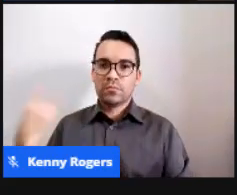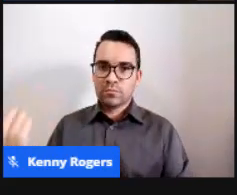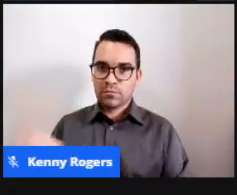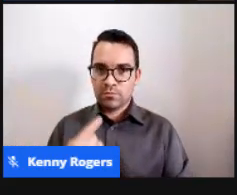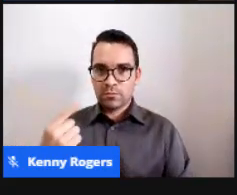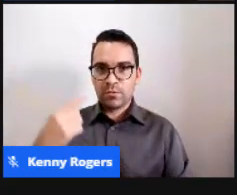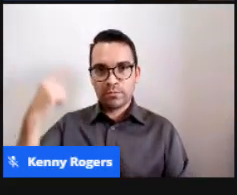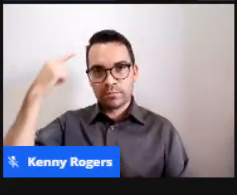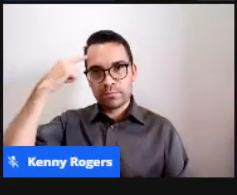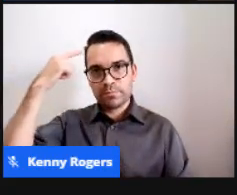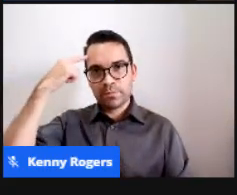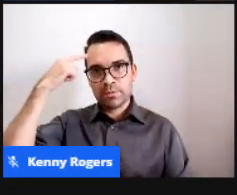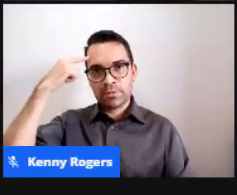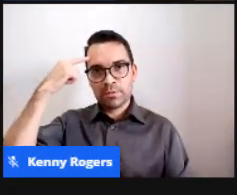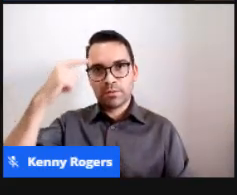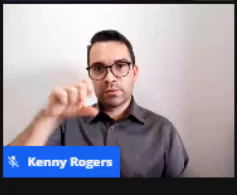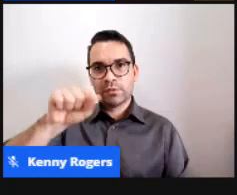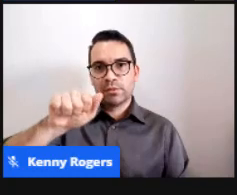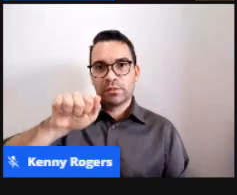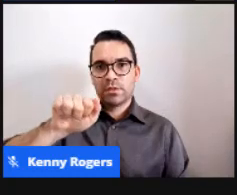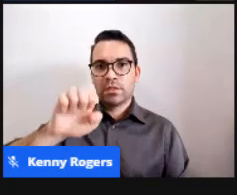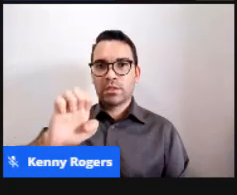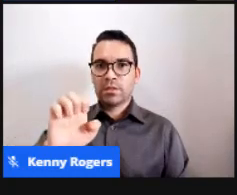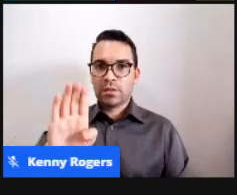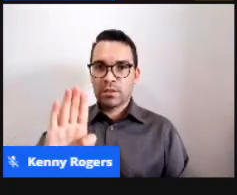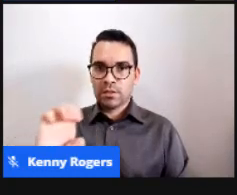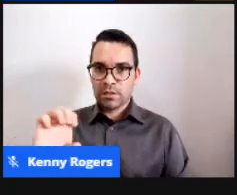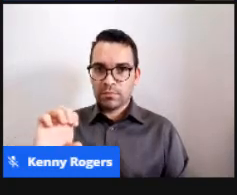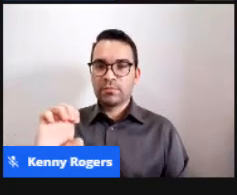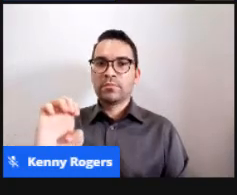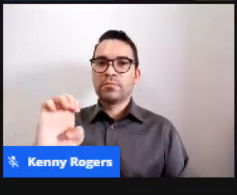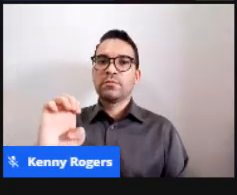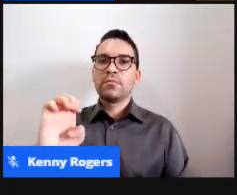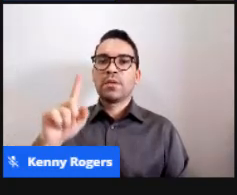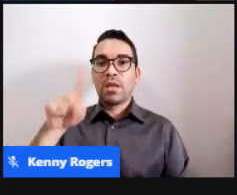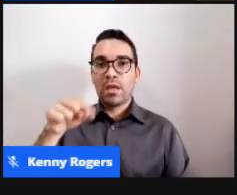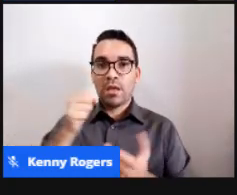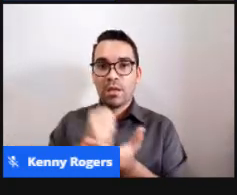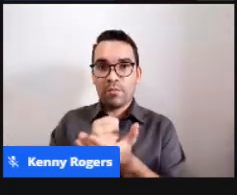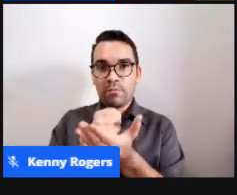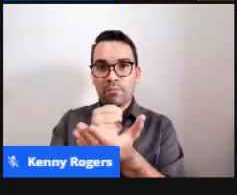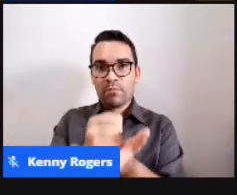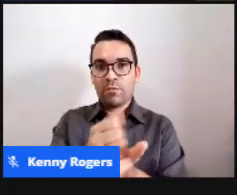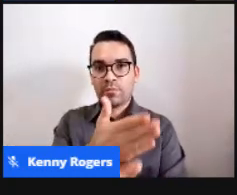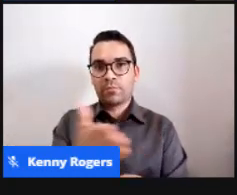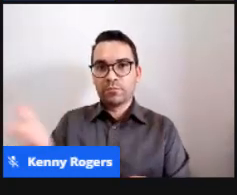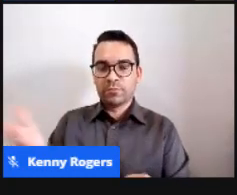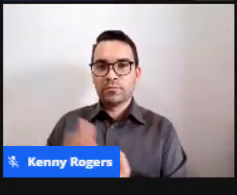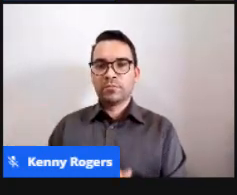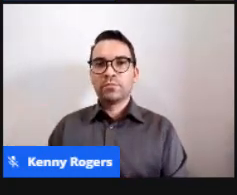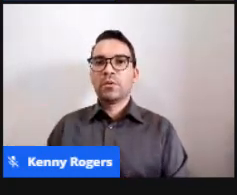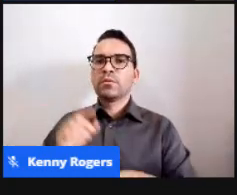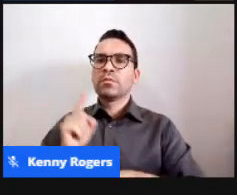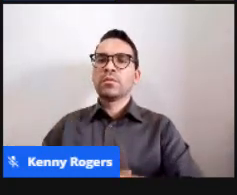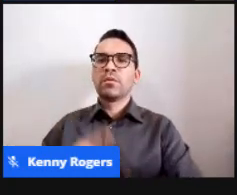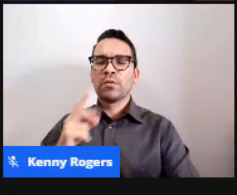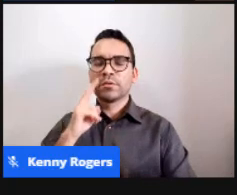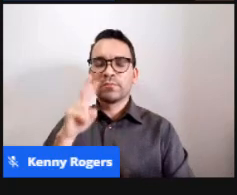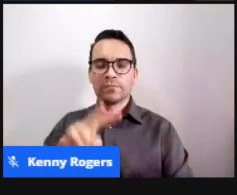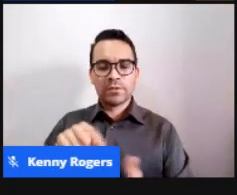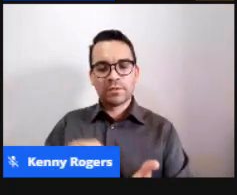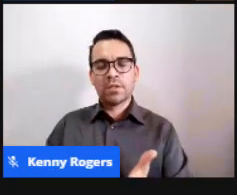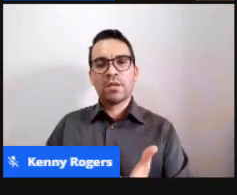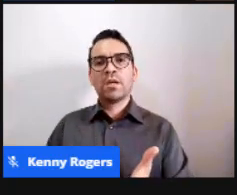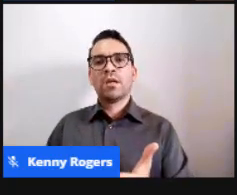aí do SAEB. A gente sempre vai fazer isso. É uma forma de auxiliá-los, tá? Então, quando vocês olharem para as questões que